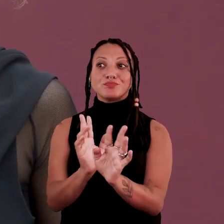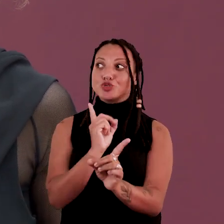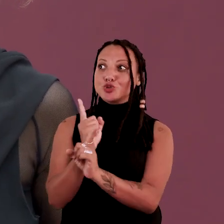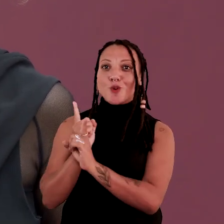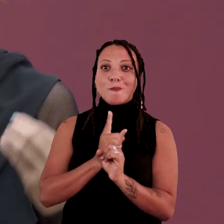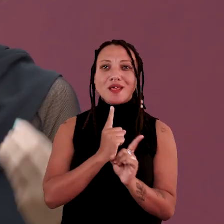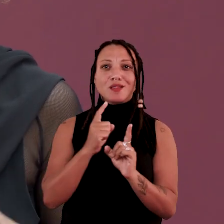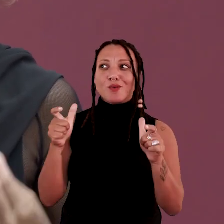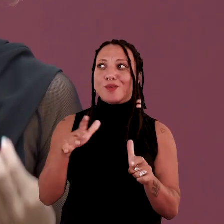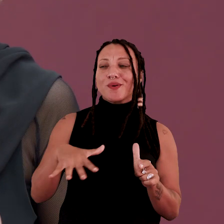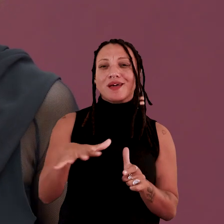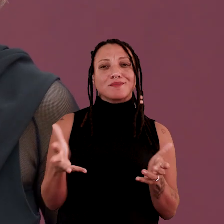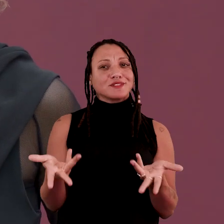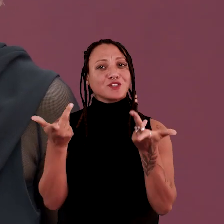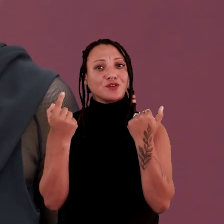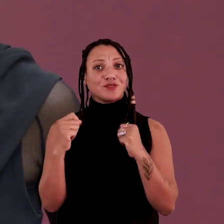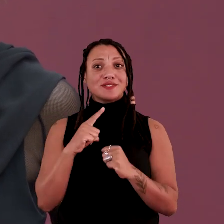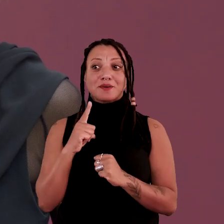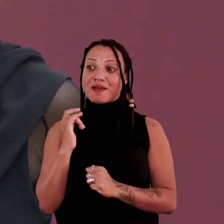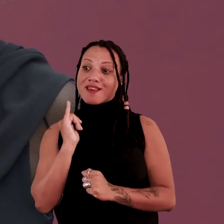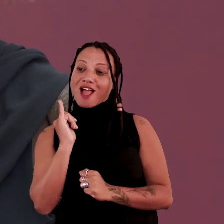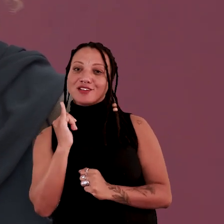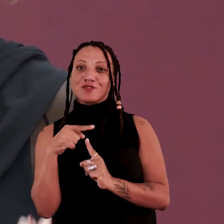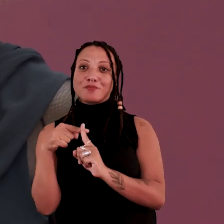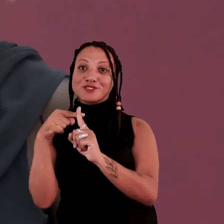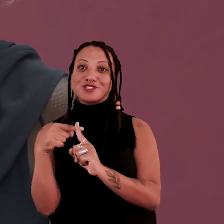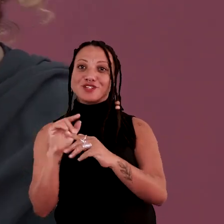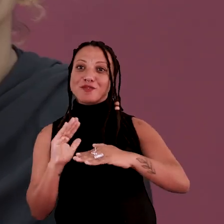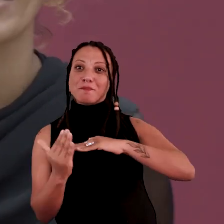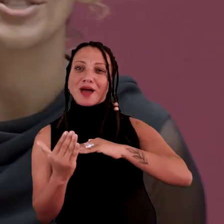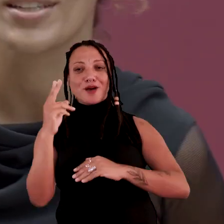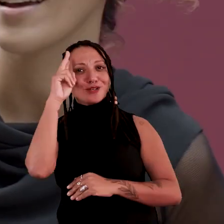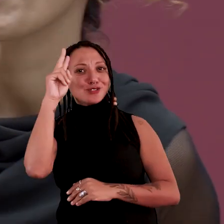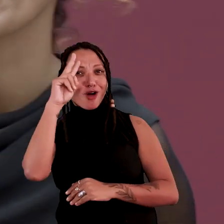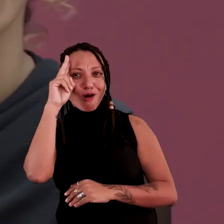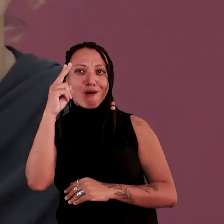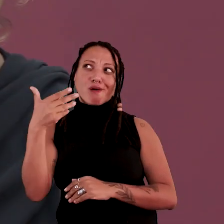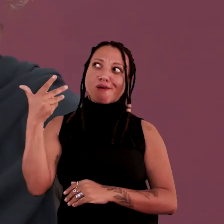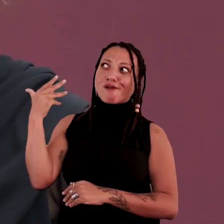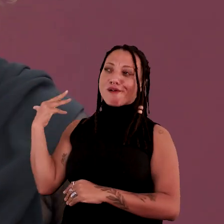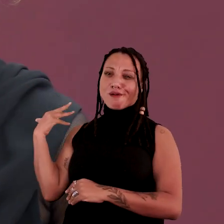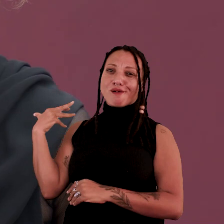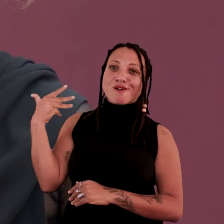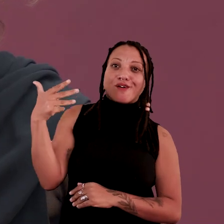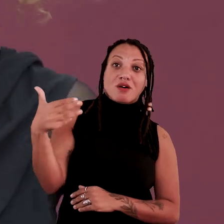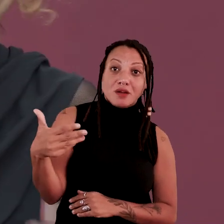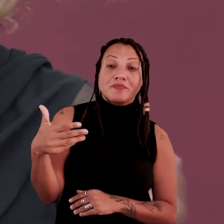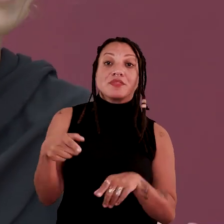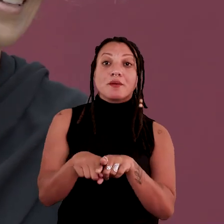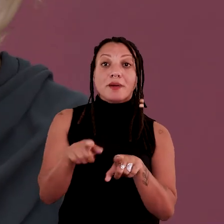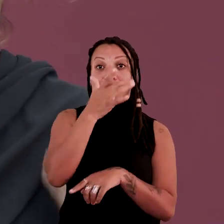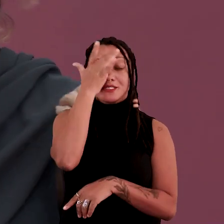vezes até as pessoas de perto não tinham esse contato. Para a gente é muito importante estar aqui é